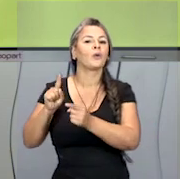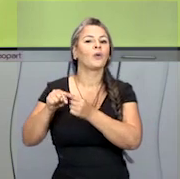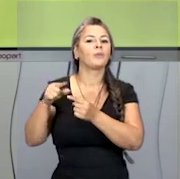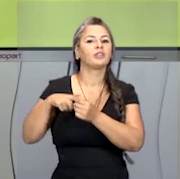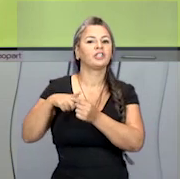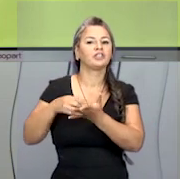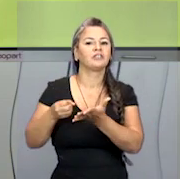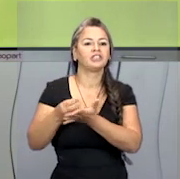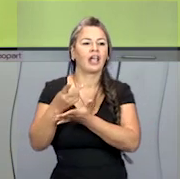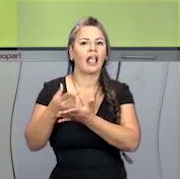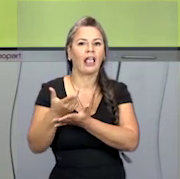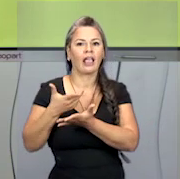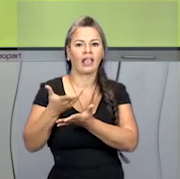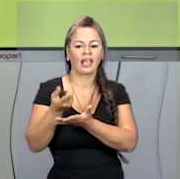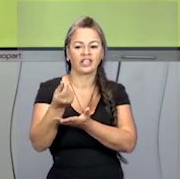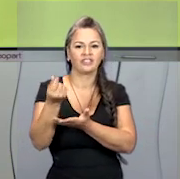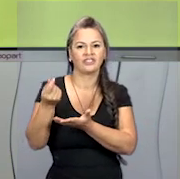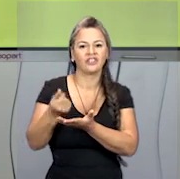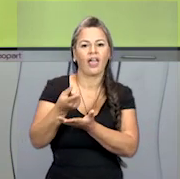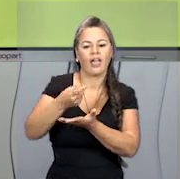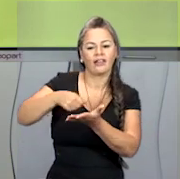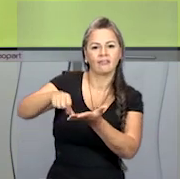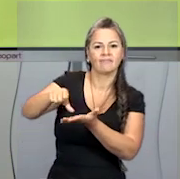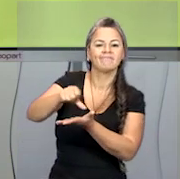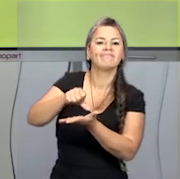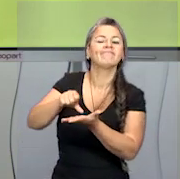muitas vão morrer de forma precoce.